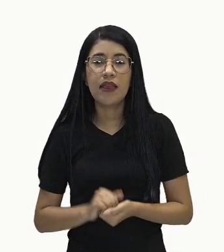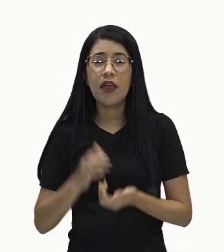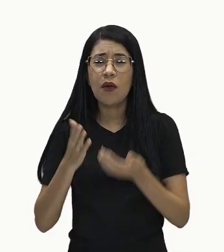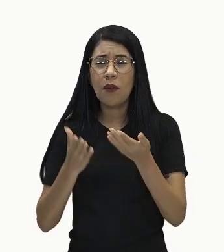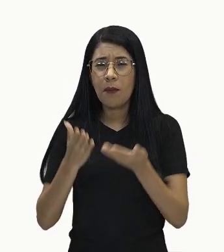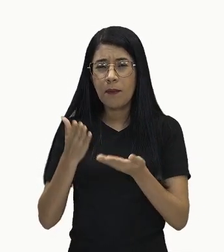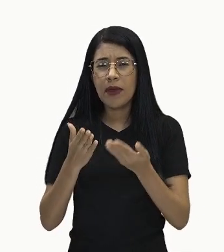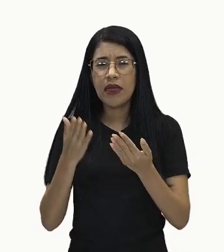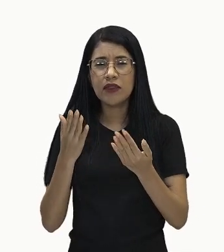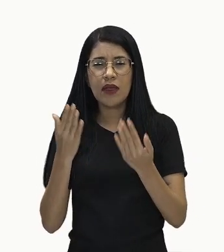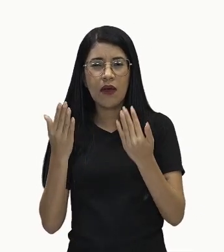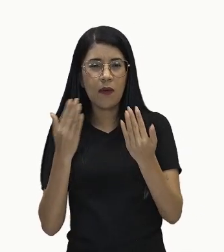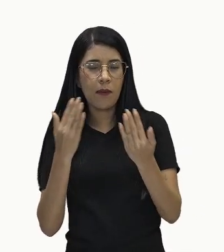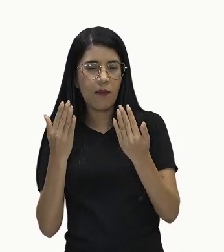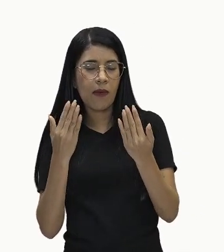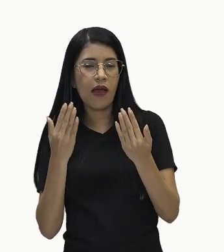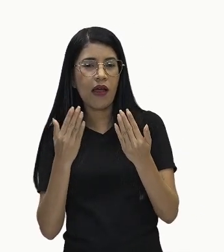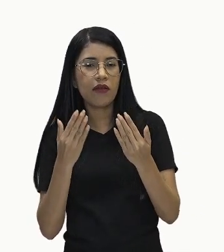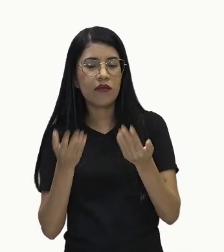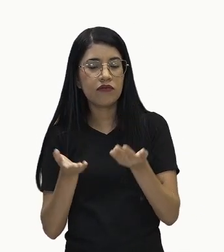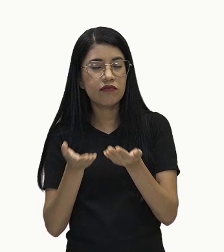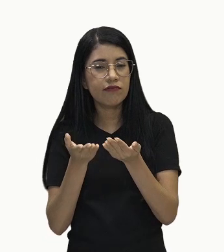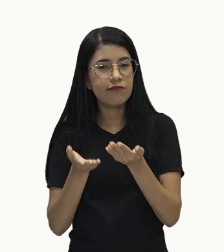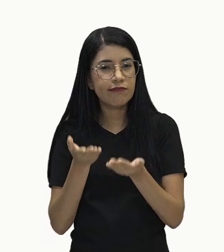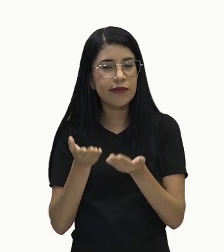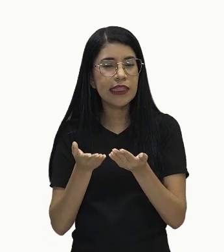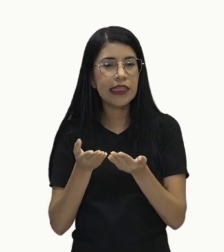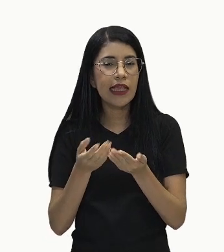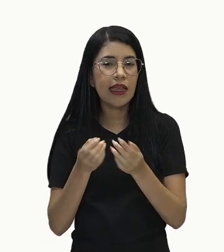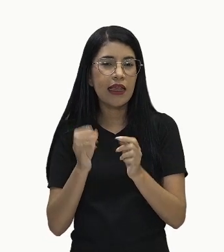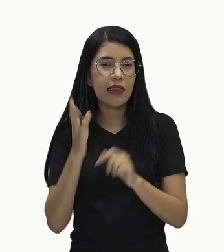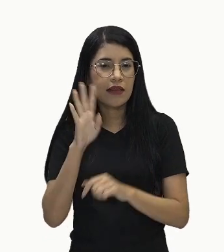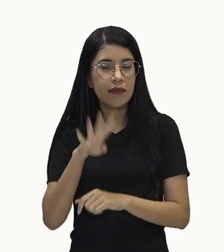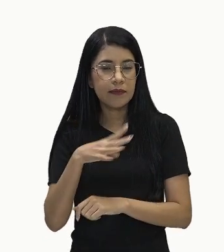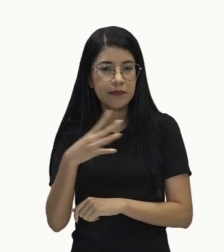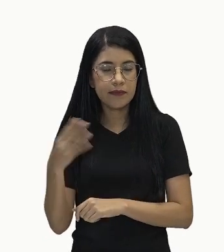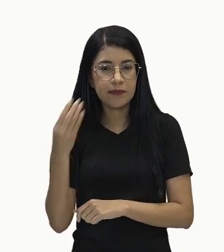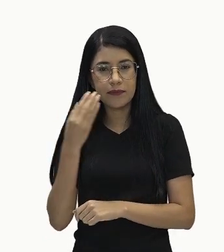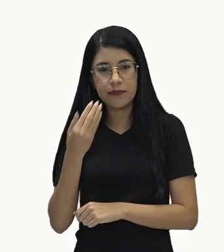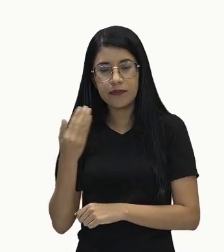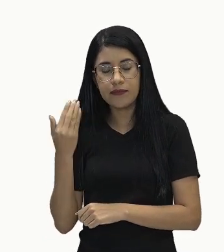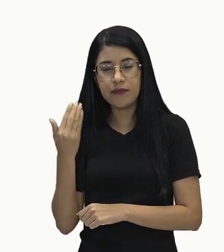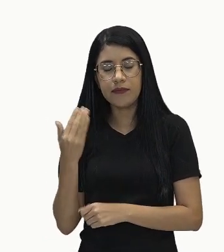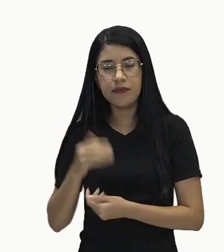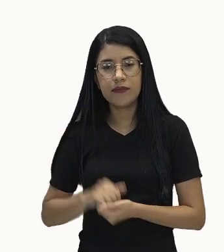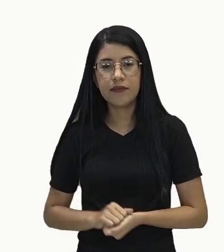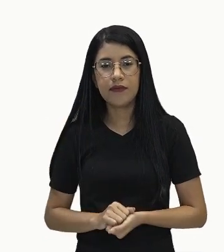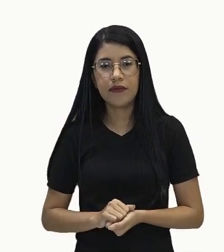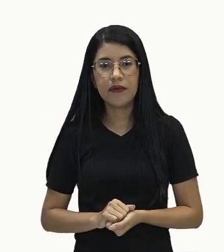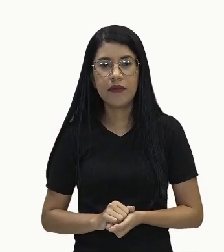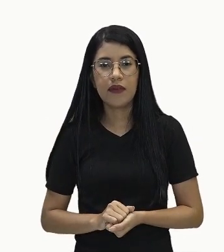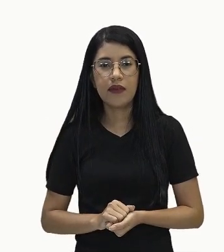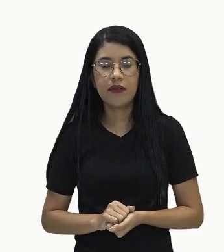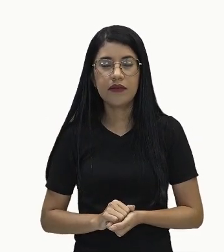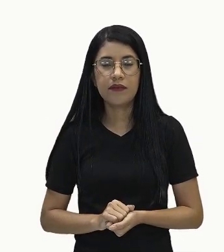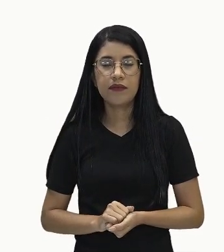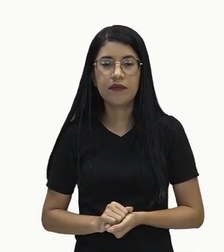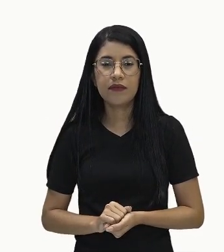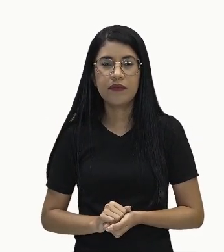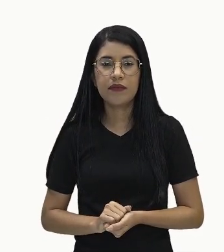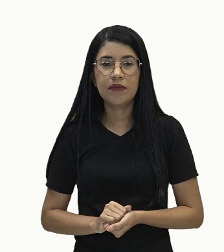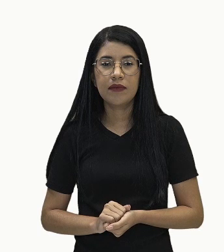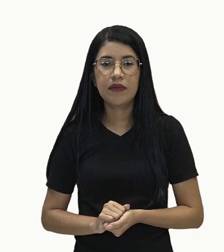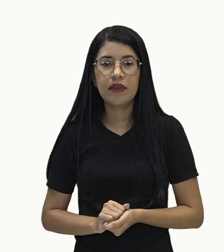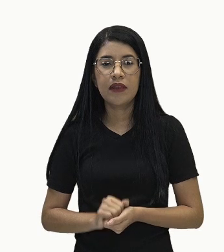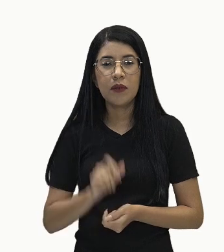o menos regular. Quanto aos pesos, né? As informações com base nas pesagens dos atletas estão no